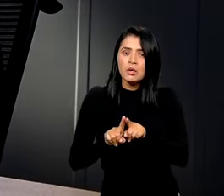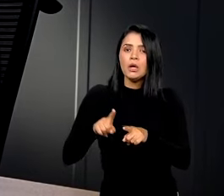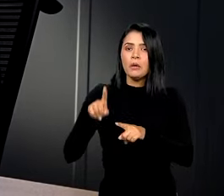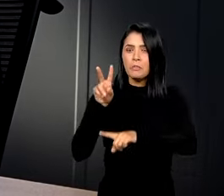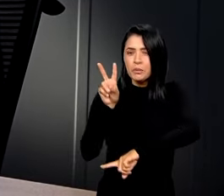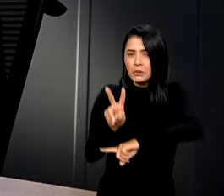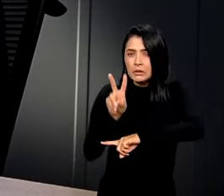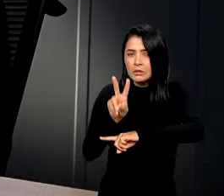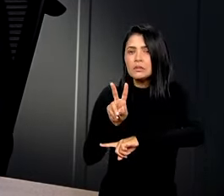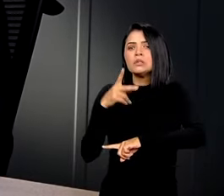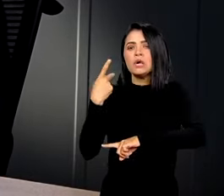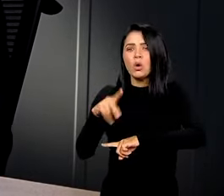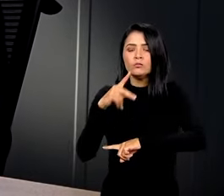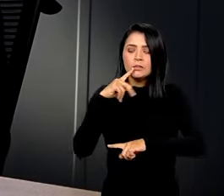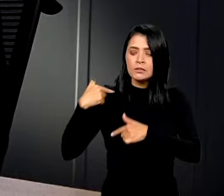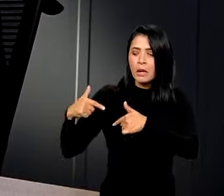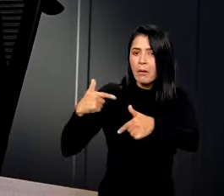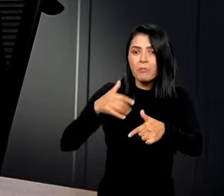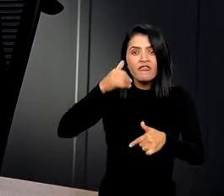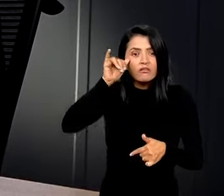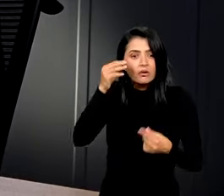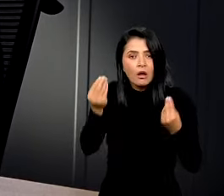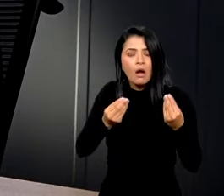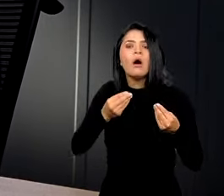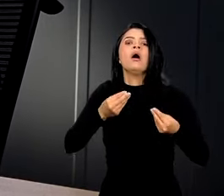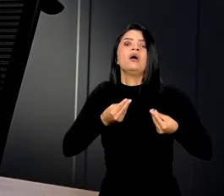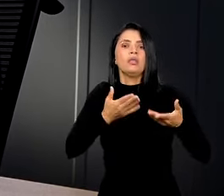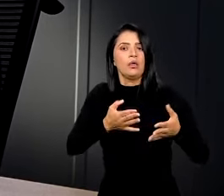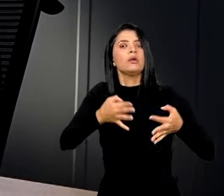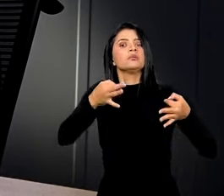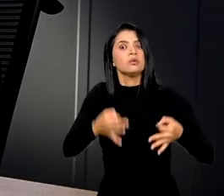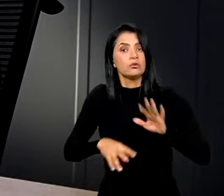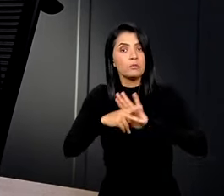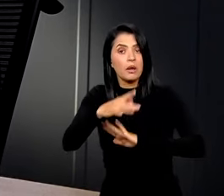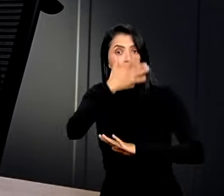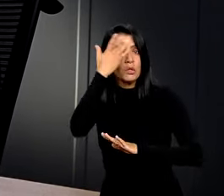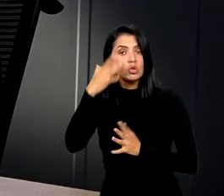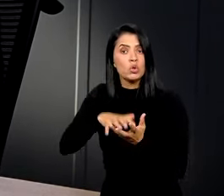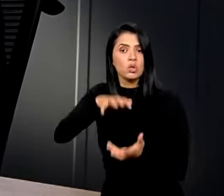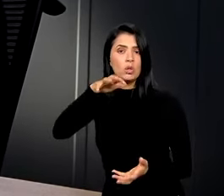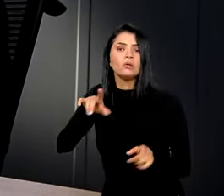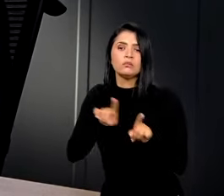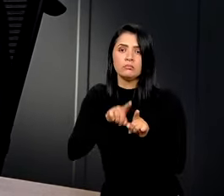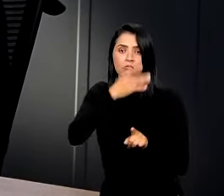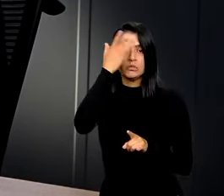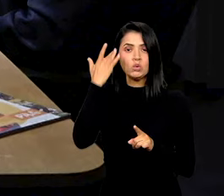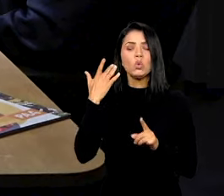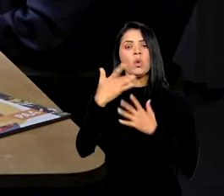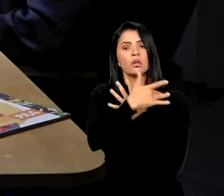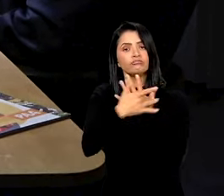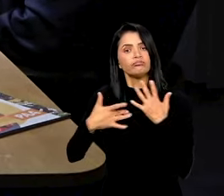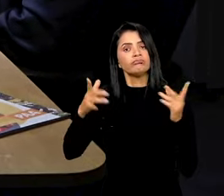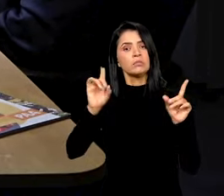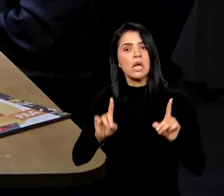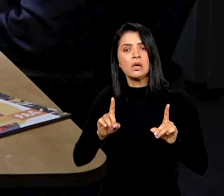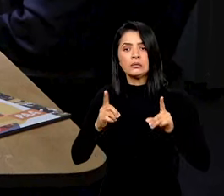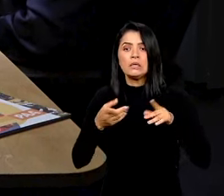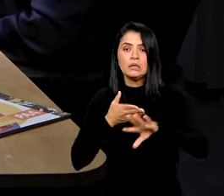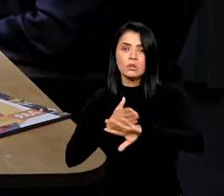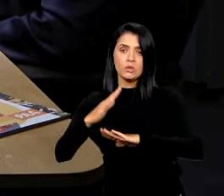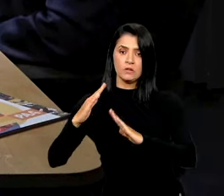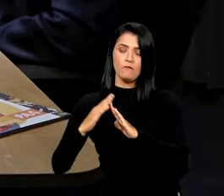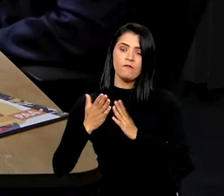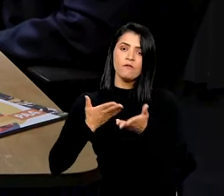trabalho preventivo, buscar maior dignidade para idosos e pessoas com deficiência, com serviços em domicílio, com serviços